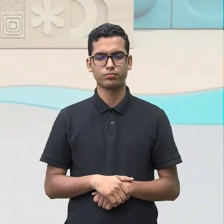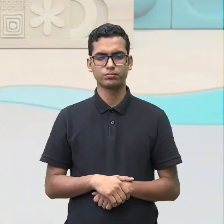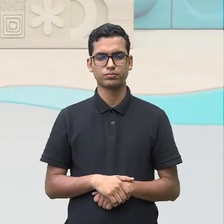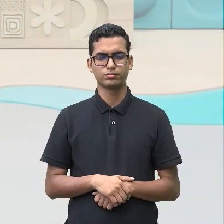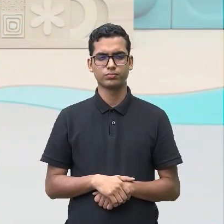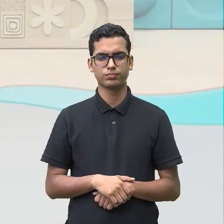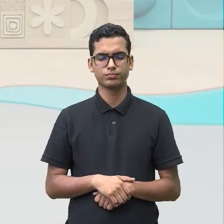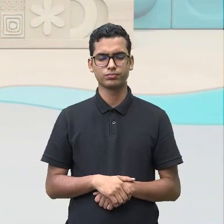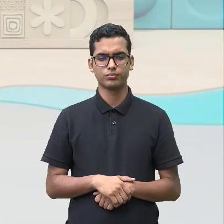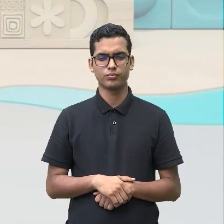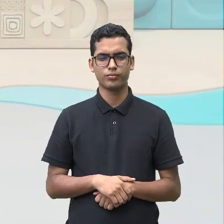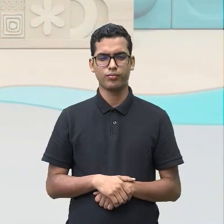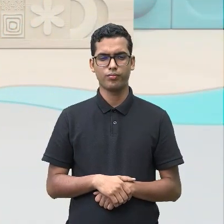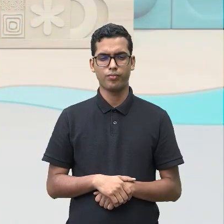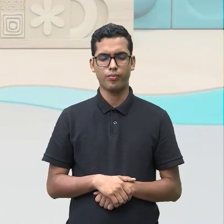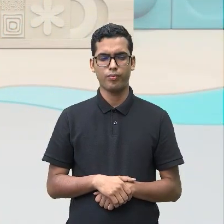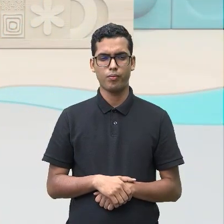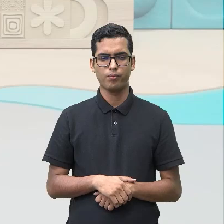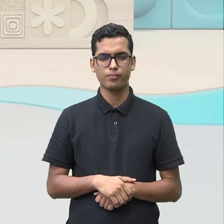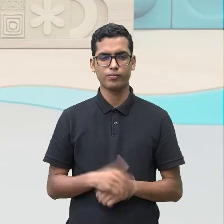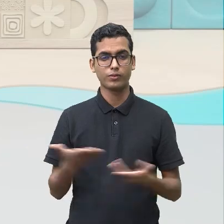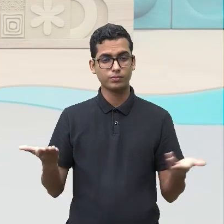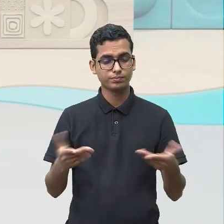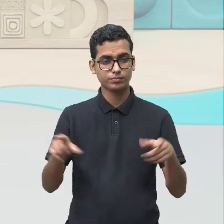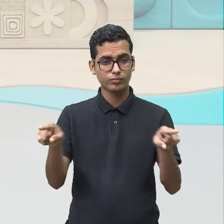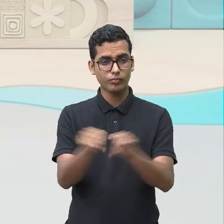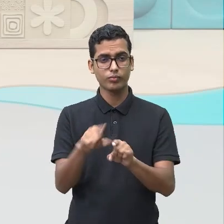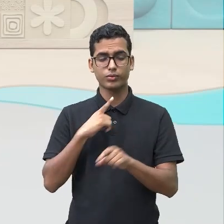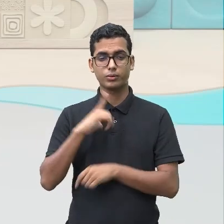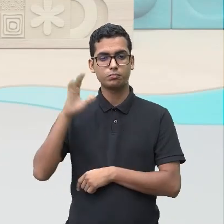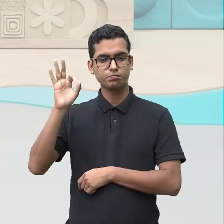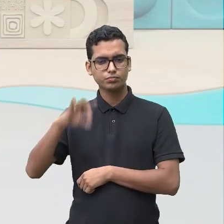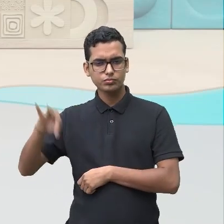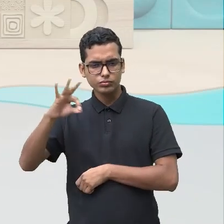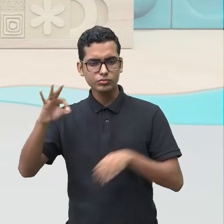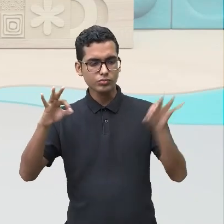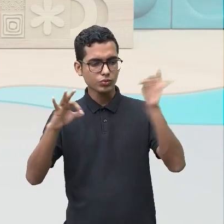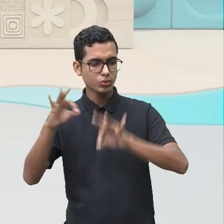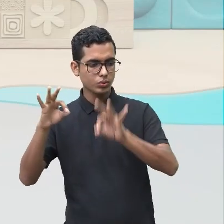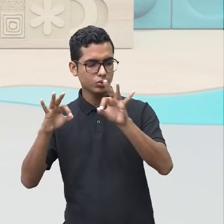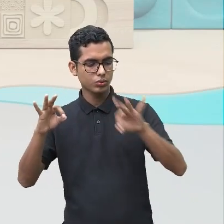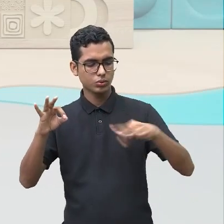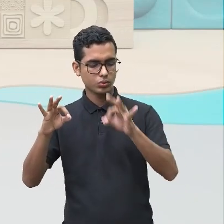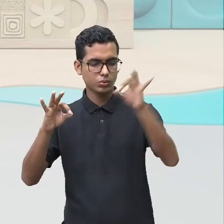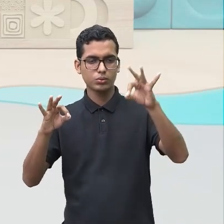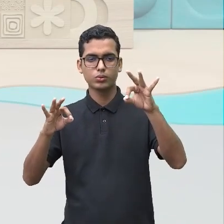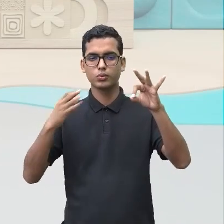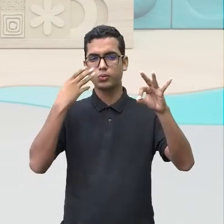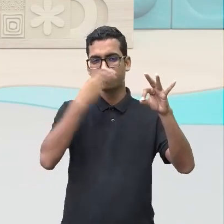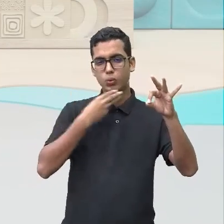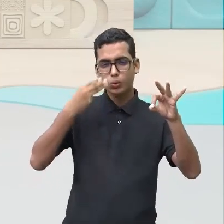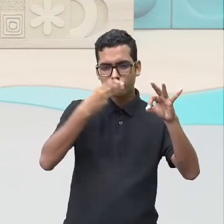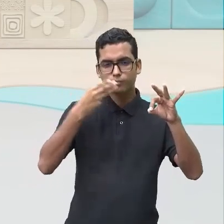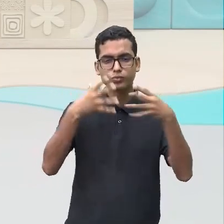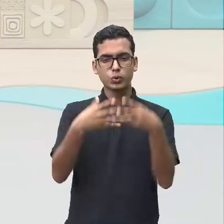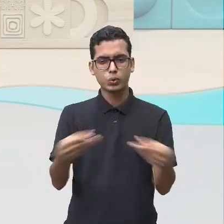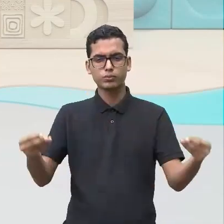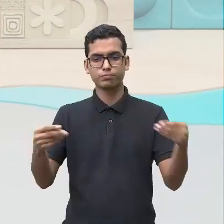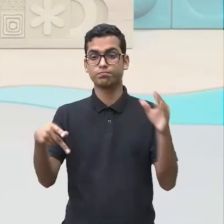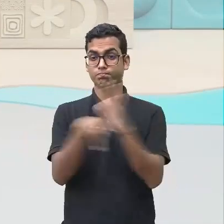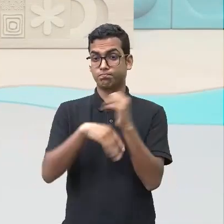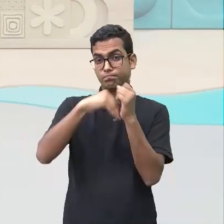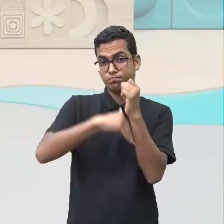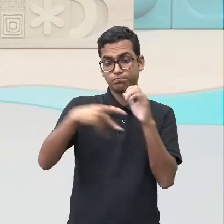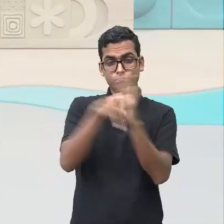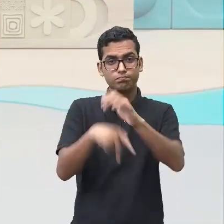E vamos falar aqui do desaparecimento das abelhas, que foi um mistério da natureza que